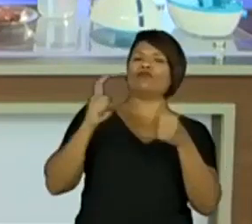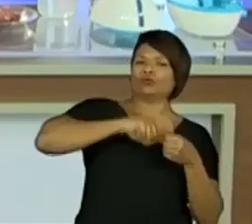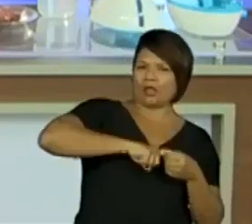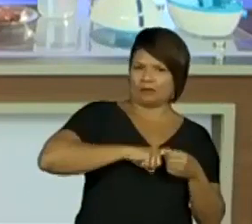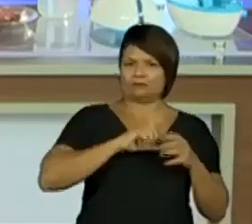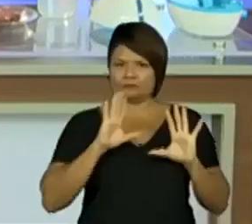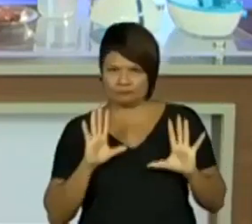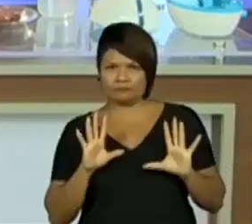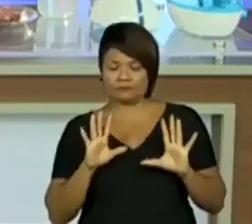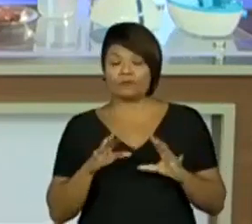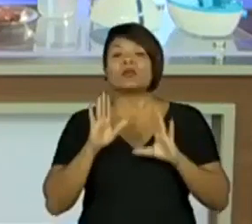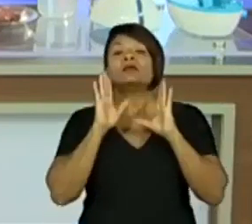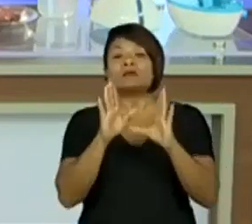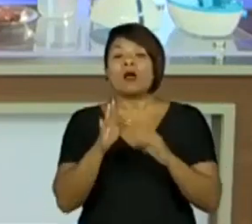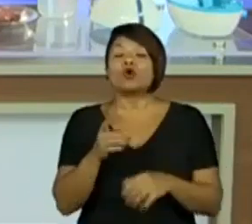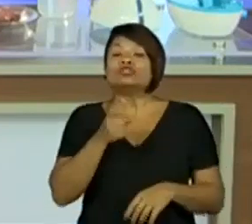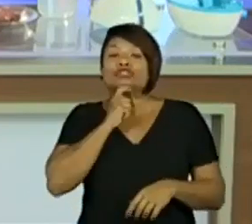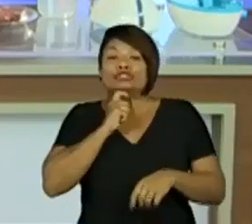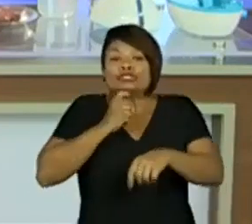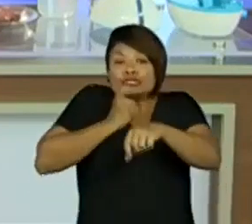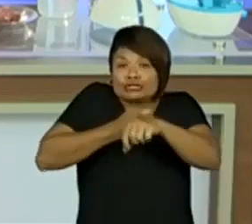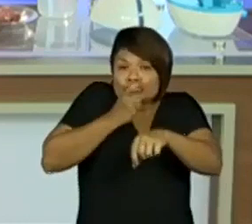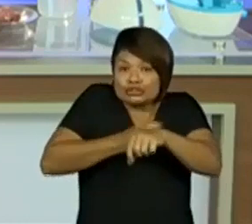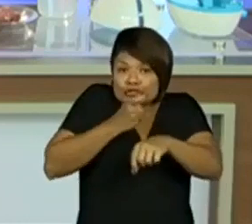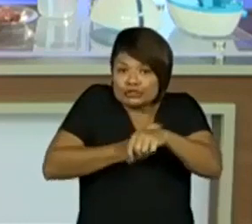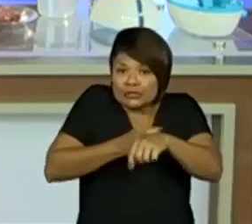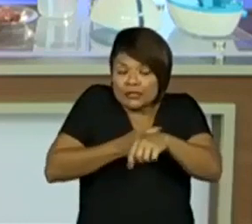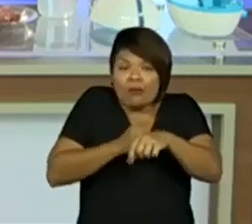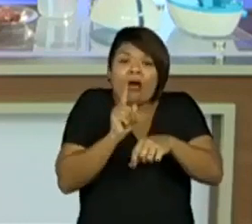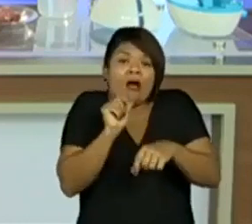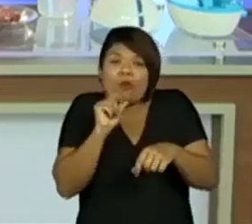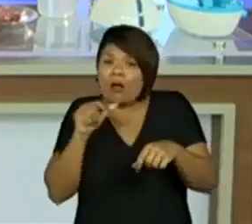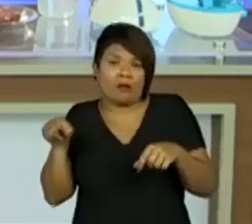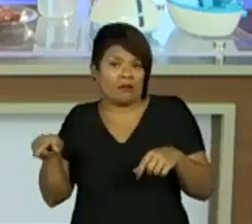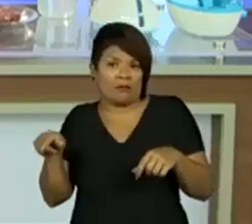água e a transformação dele para o estado